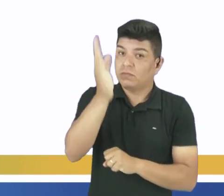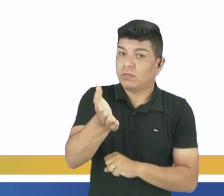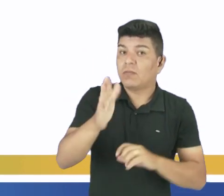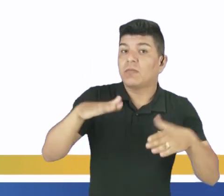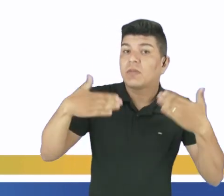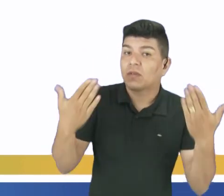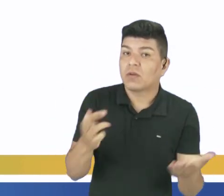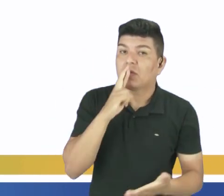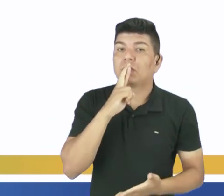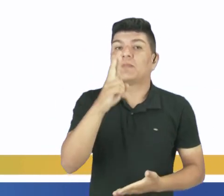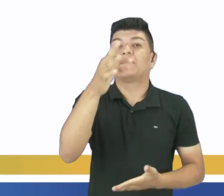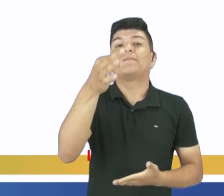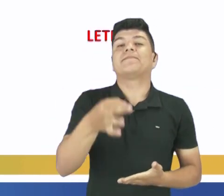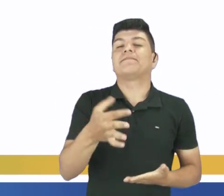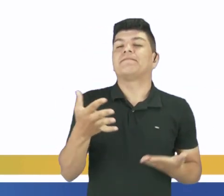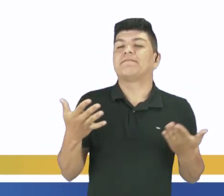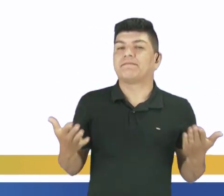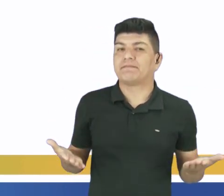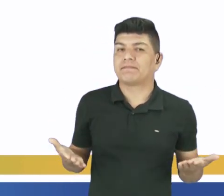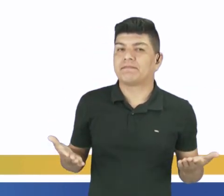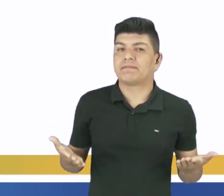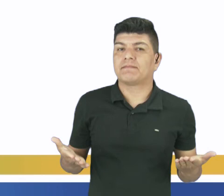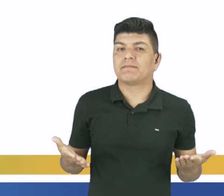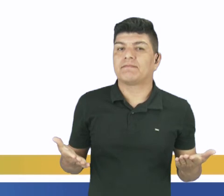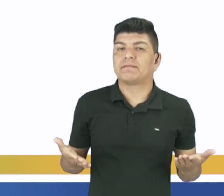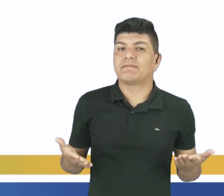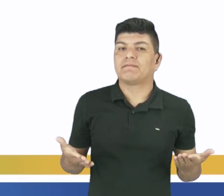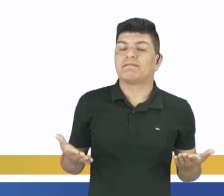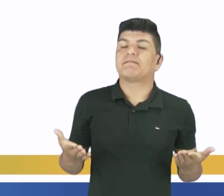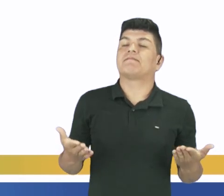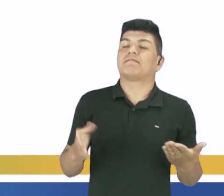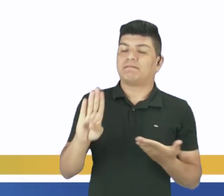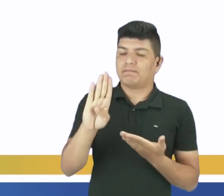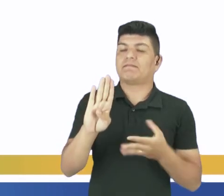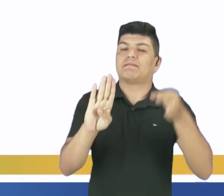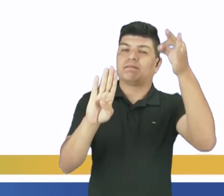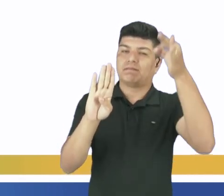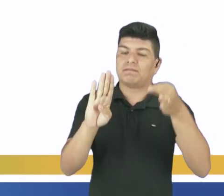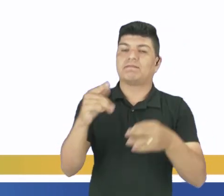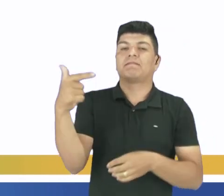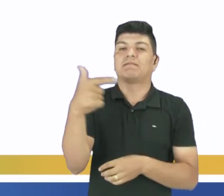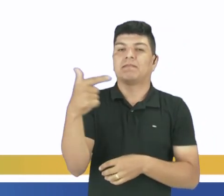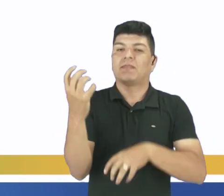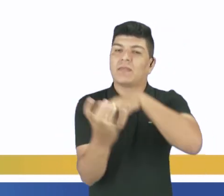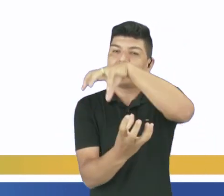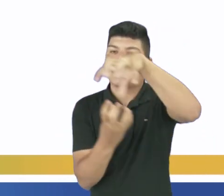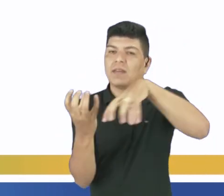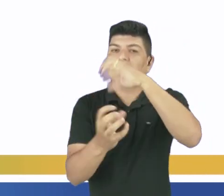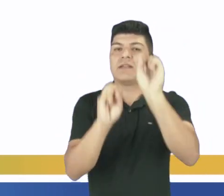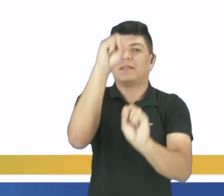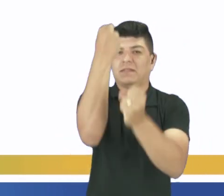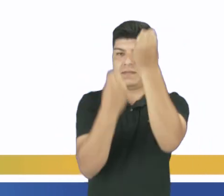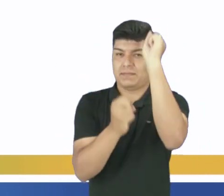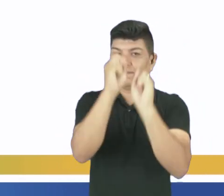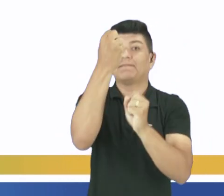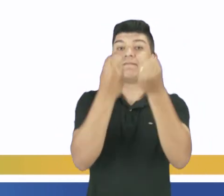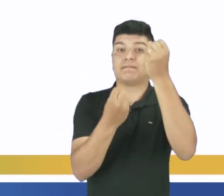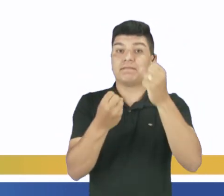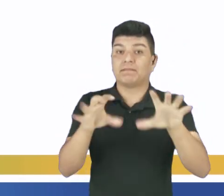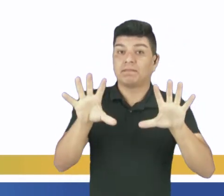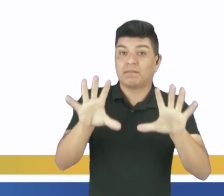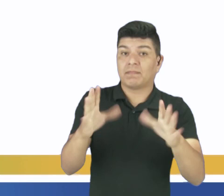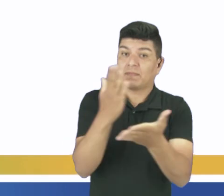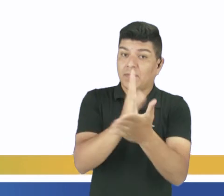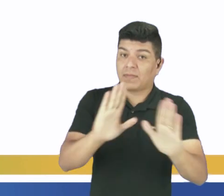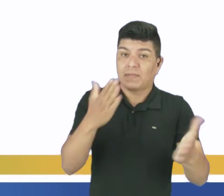então? A resposta certa é... Letra B, segunda revolução industrial. Então, com isso, a